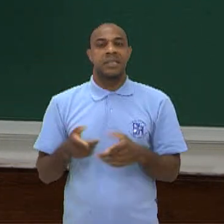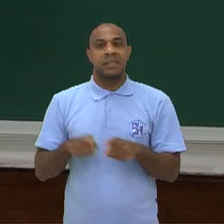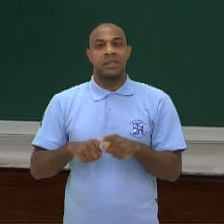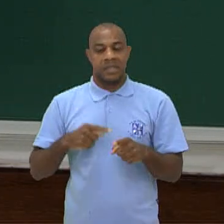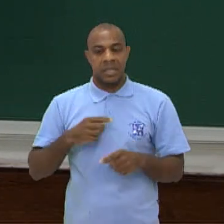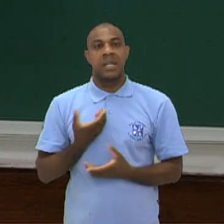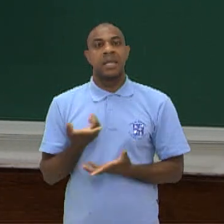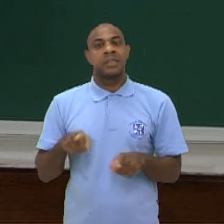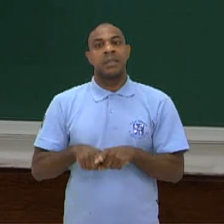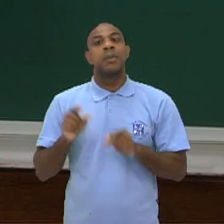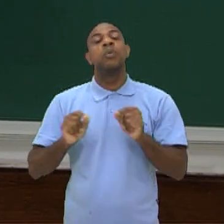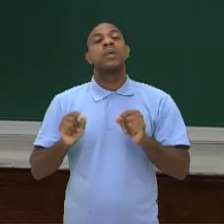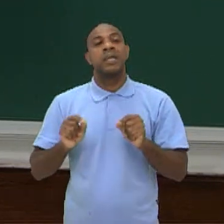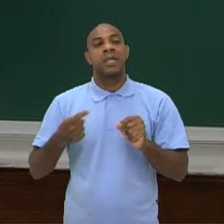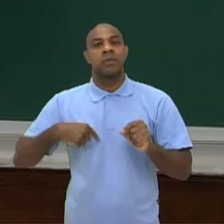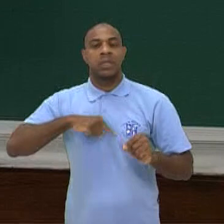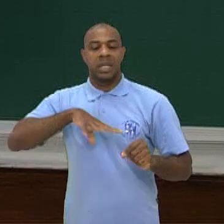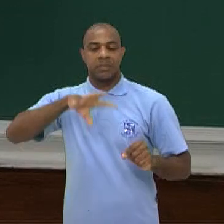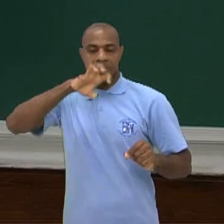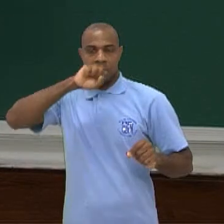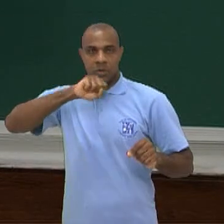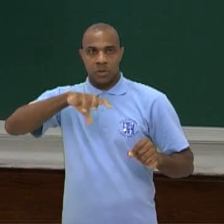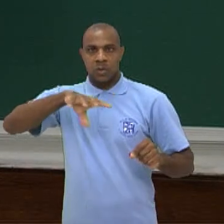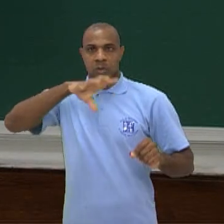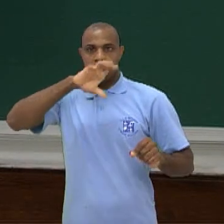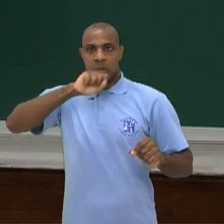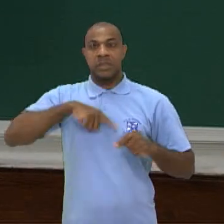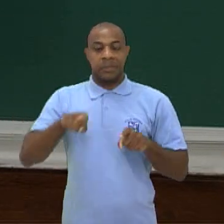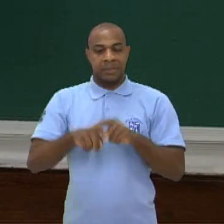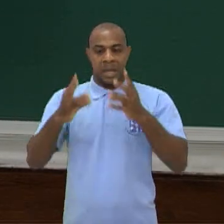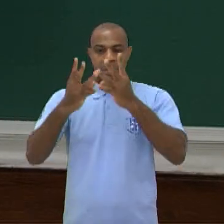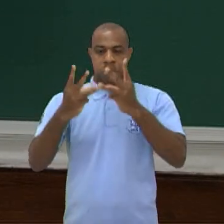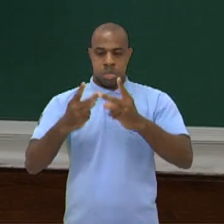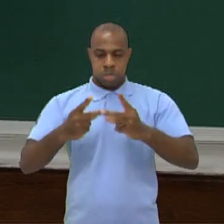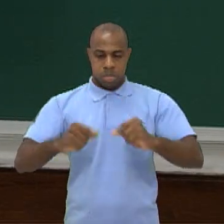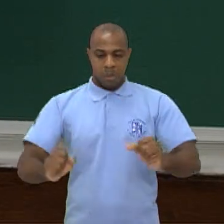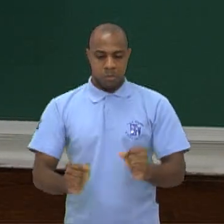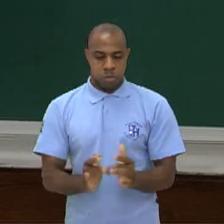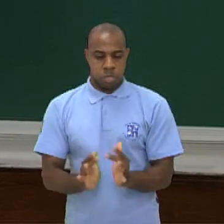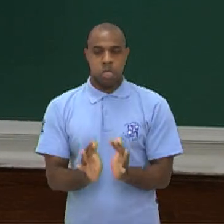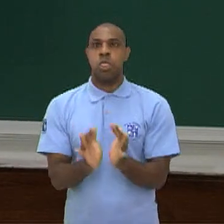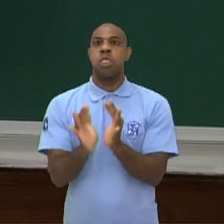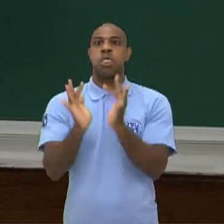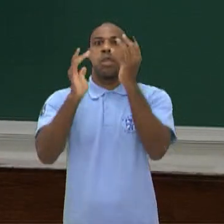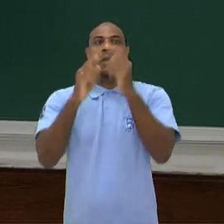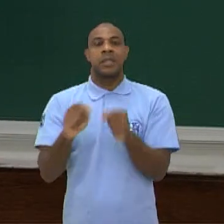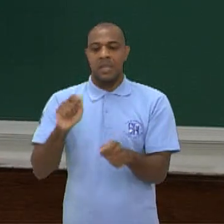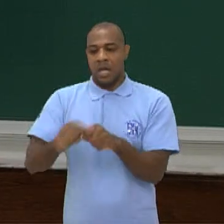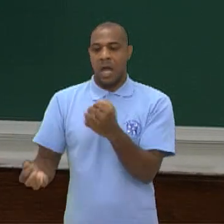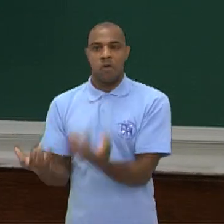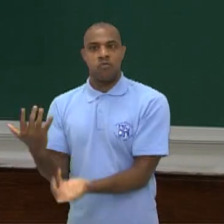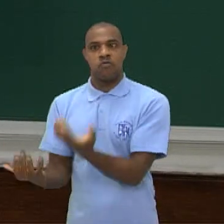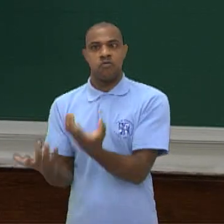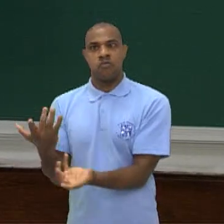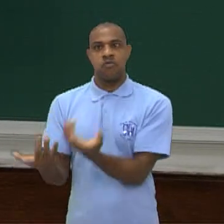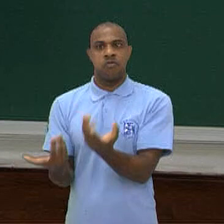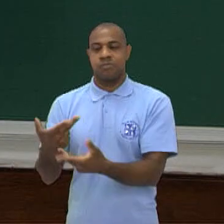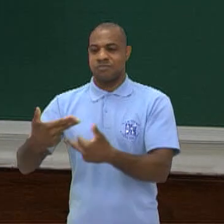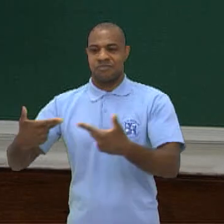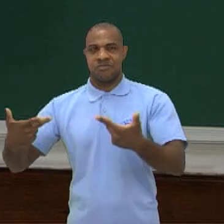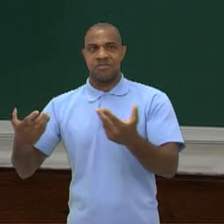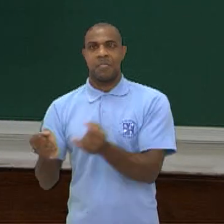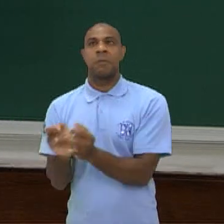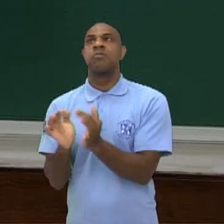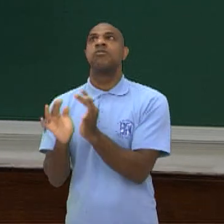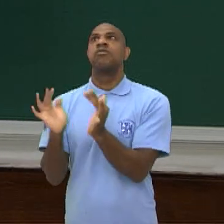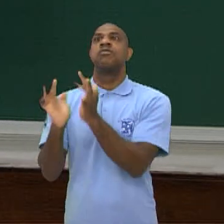Através da decomposição, né? Então isso também devolve carbono para o ambiente. Queima de combustíveis fósseis, que tem sido um